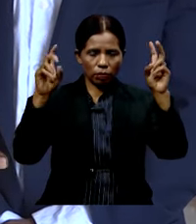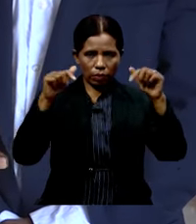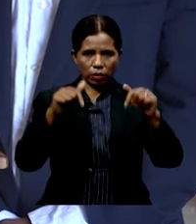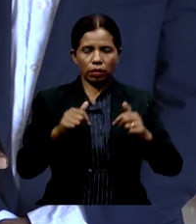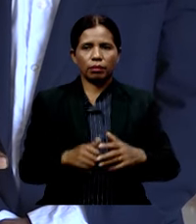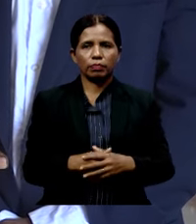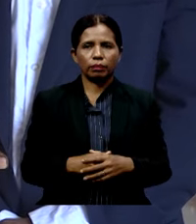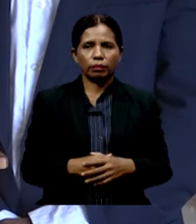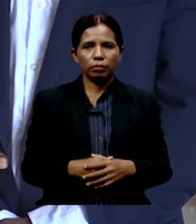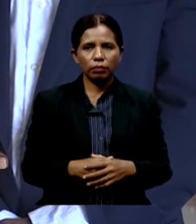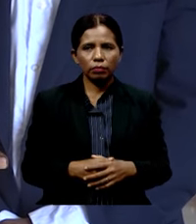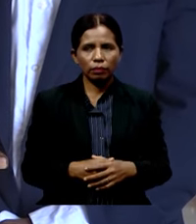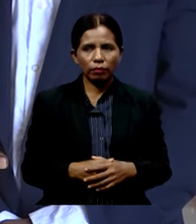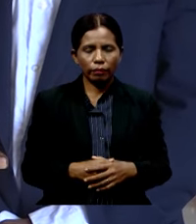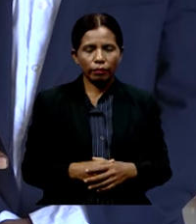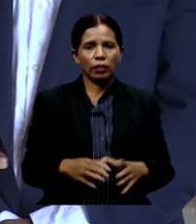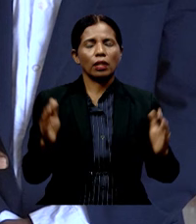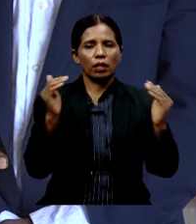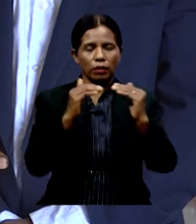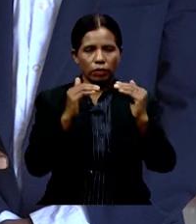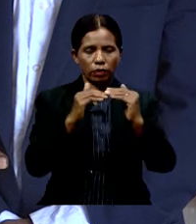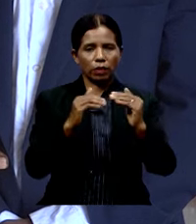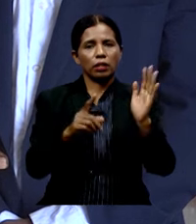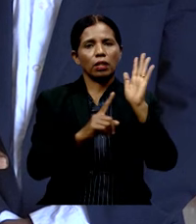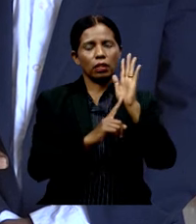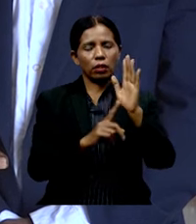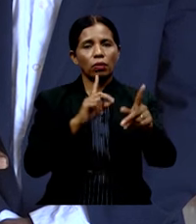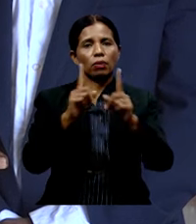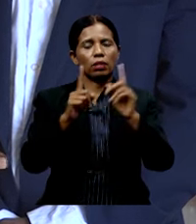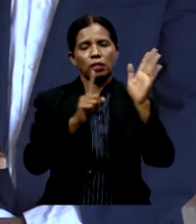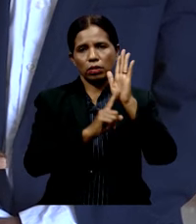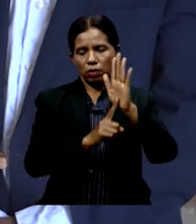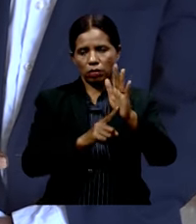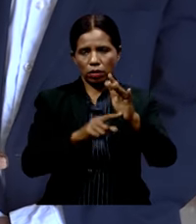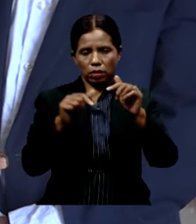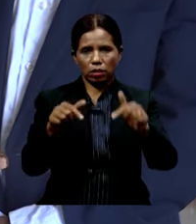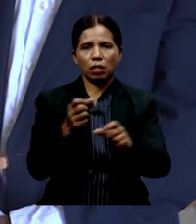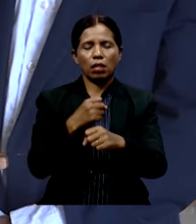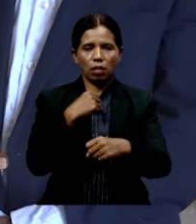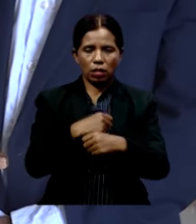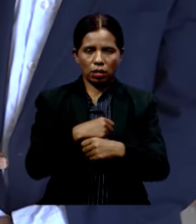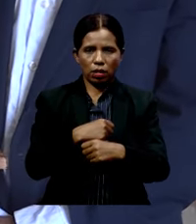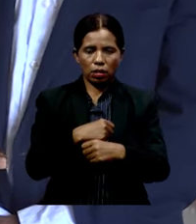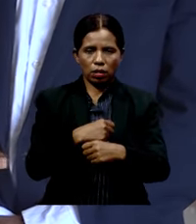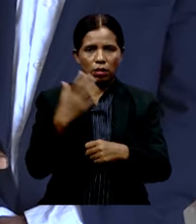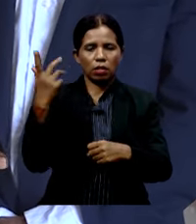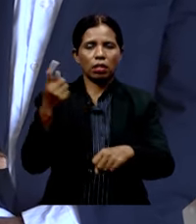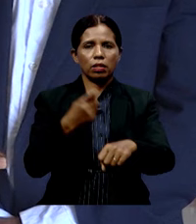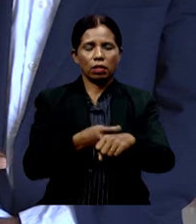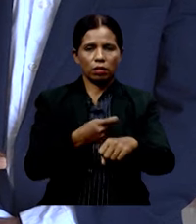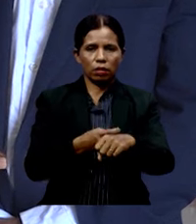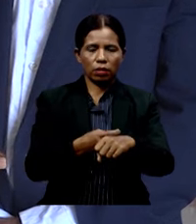e talk show da né, se halao e a momento